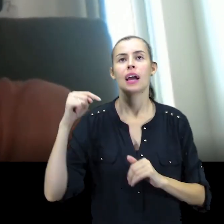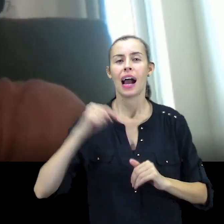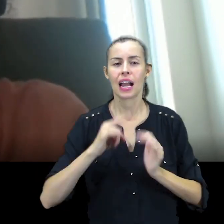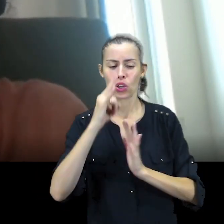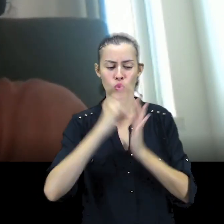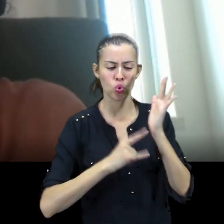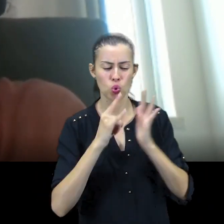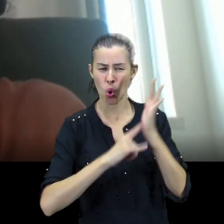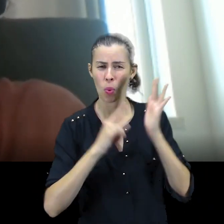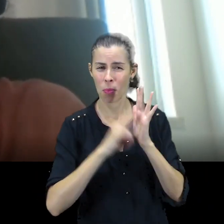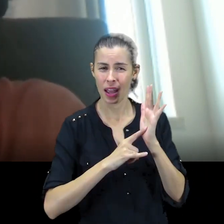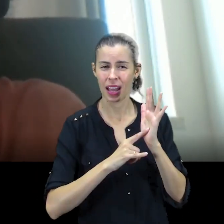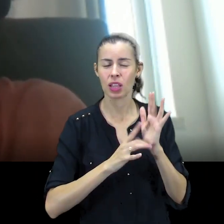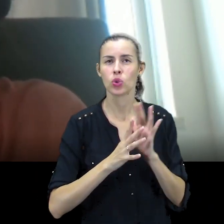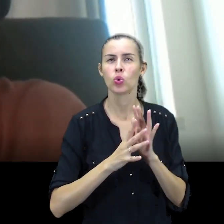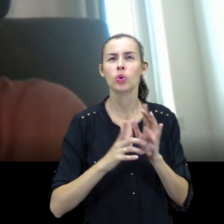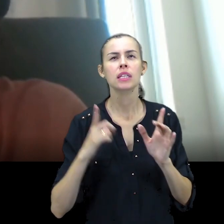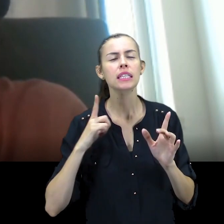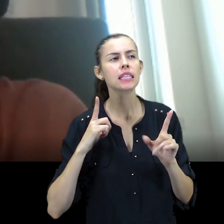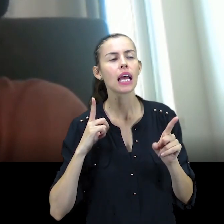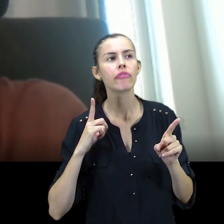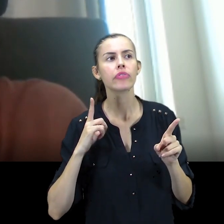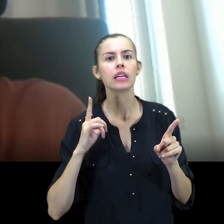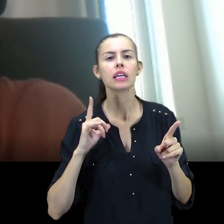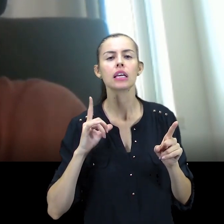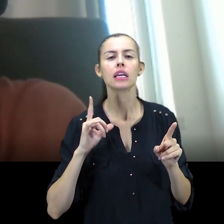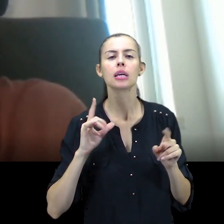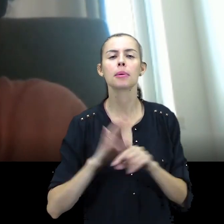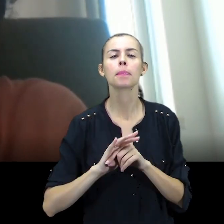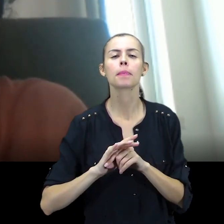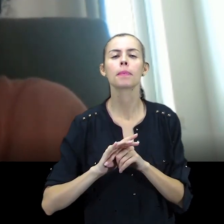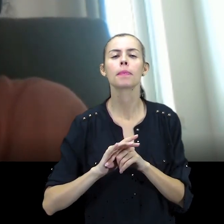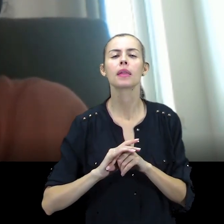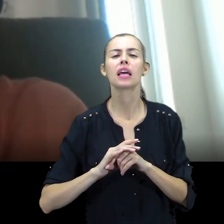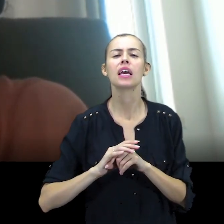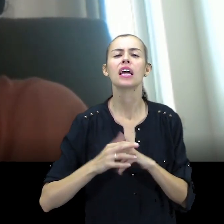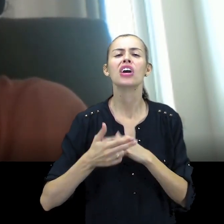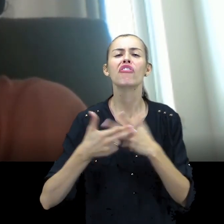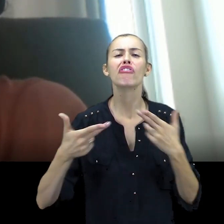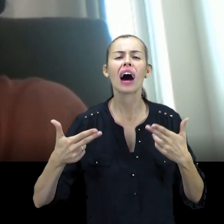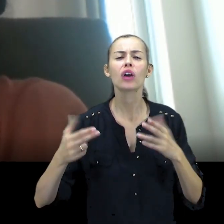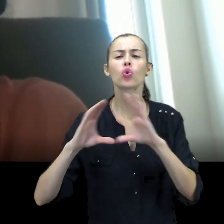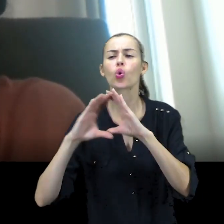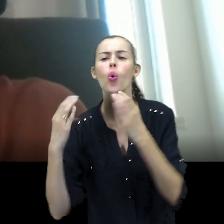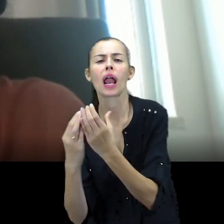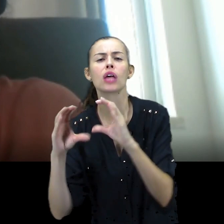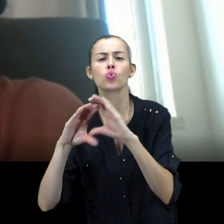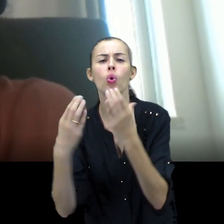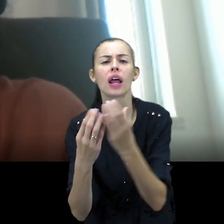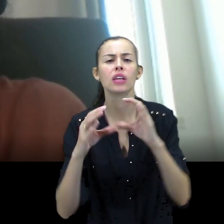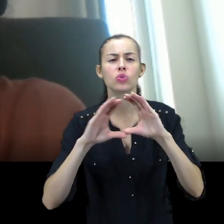antes da pandemia, acho que foi em 2018 ou foi 2019, eu já não me lembro mais, a gente convidou um professor